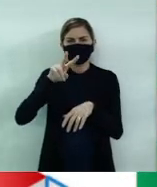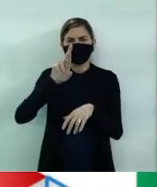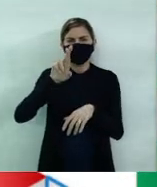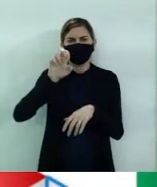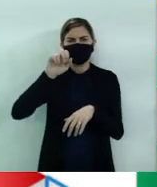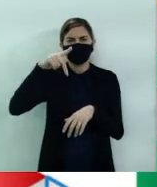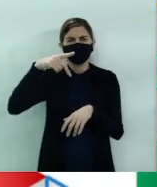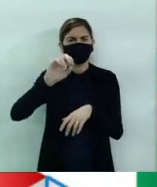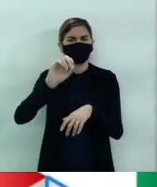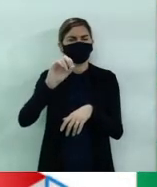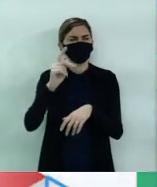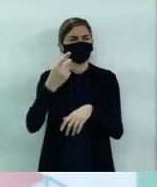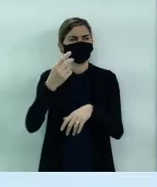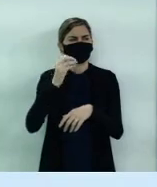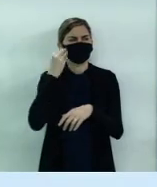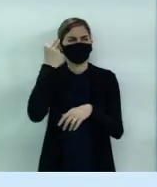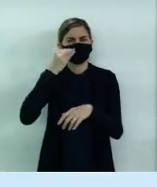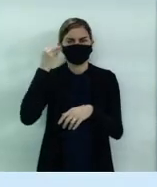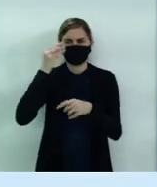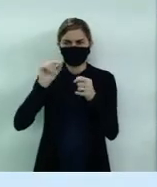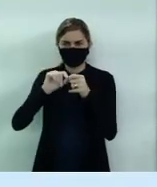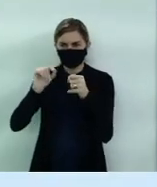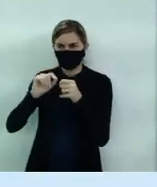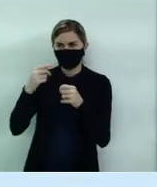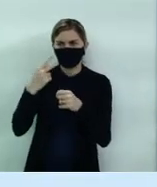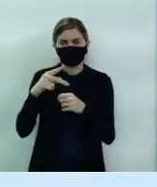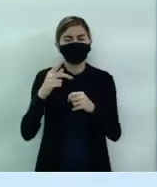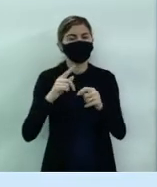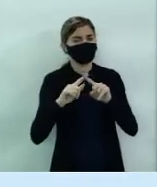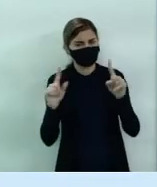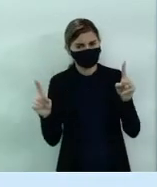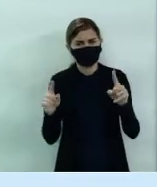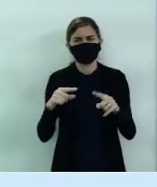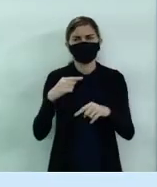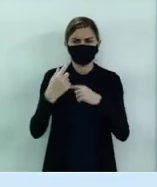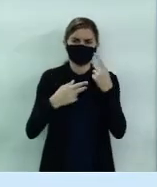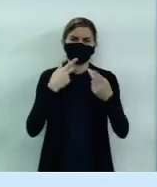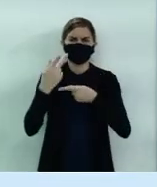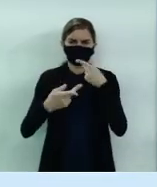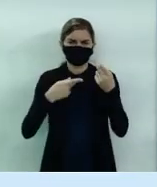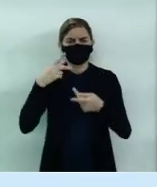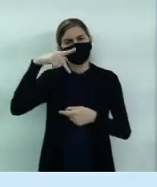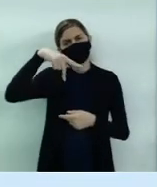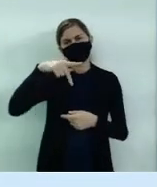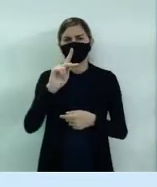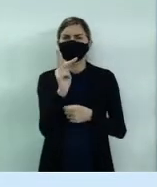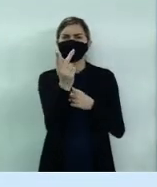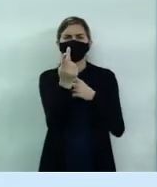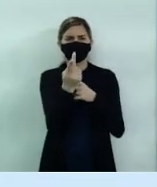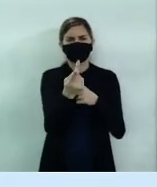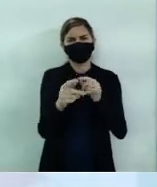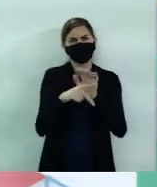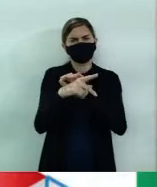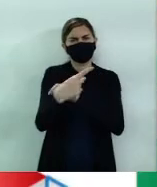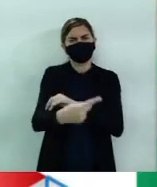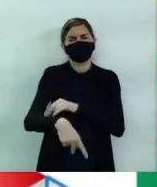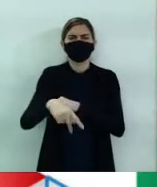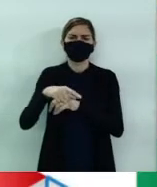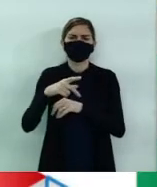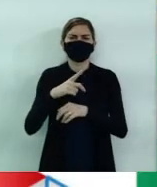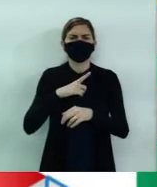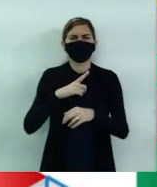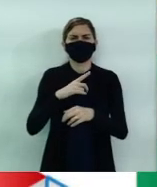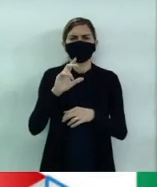terceira aí, experiência que eu vou fazer para vocês. Mas para isso eu preciso falar sobre o pH. O pH ele corresponde ao